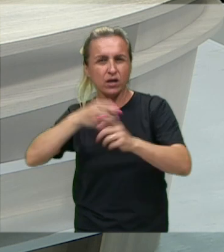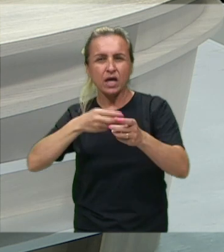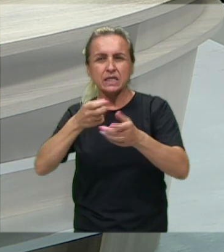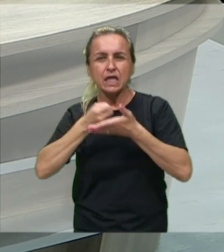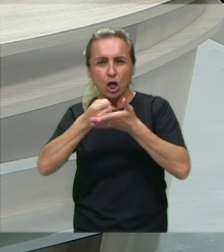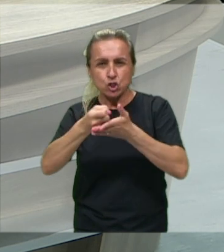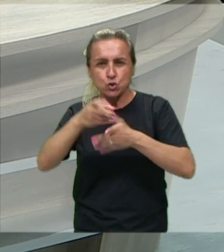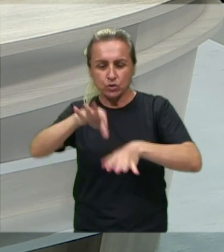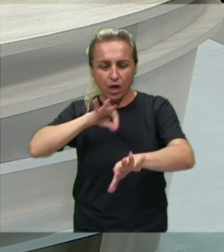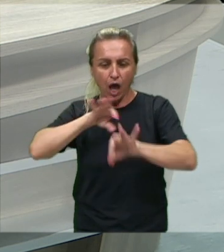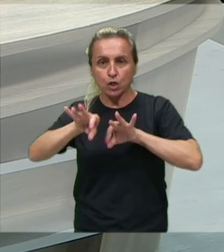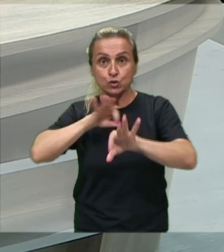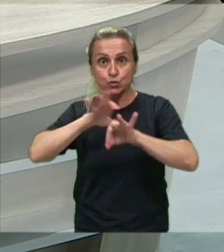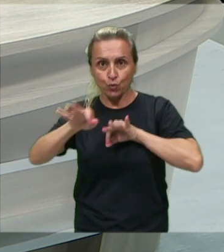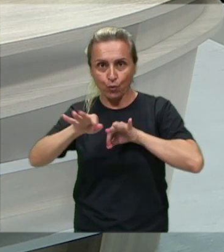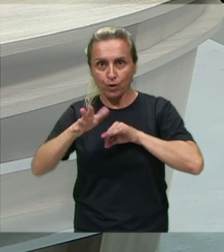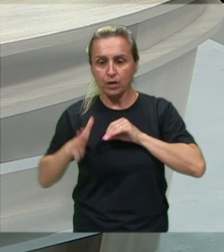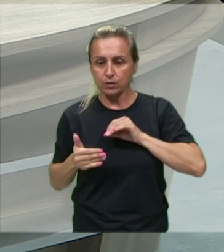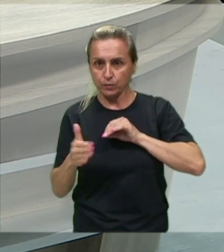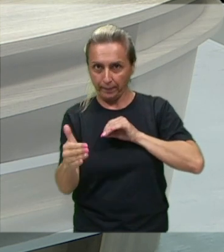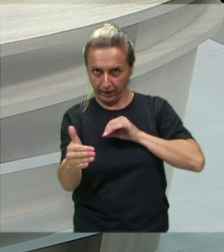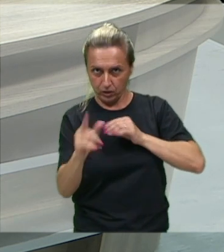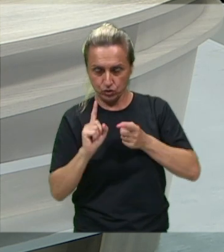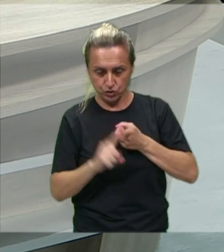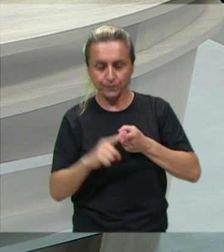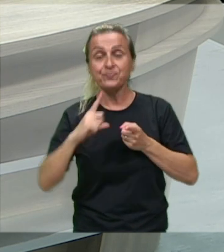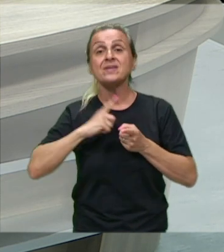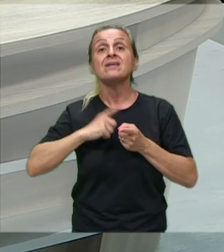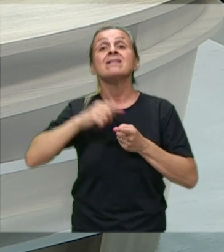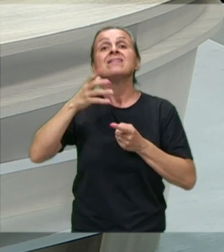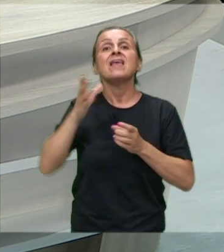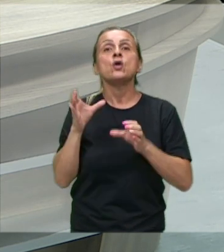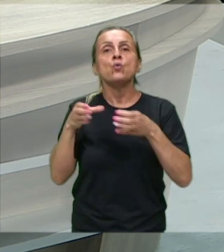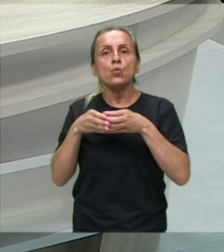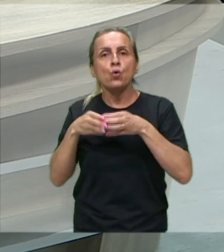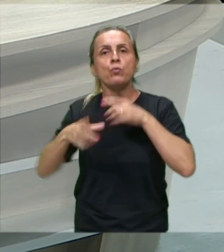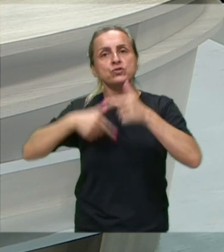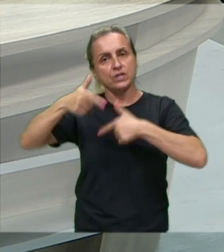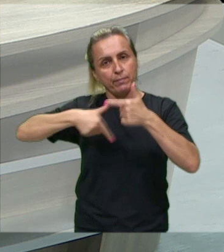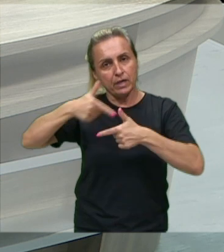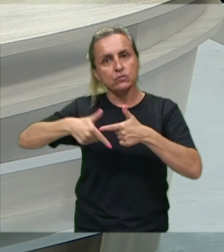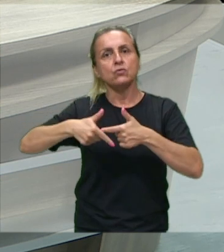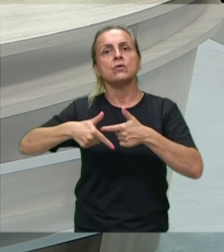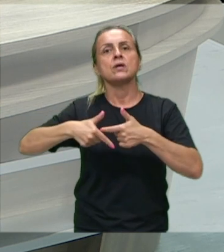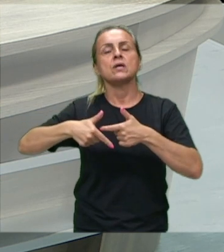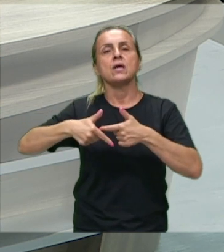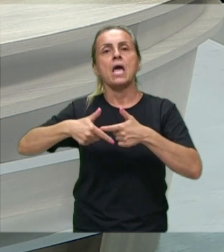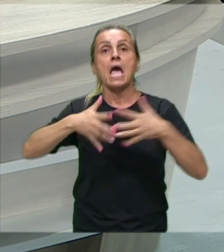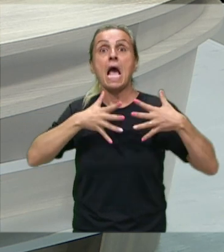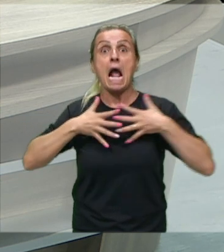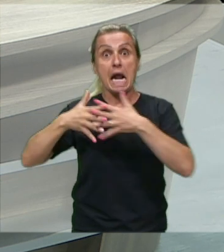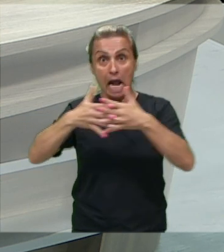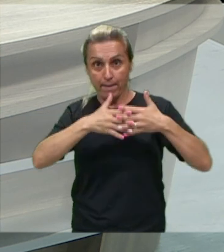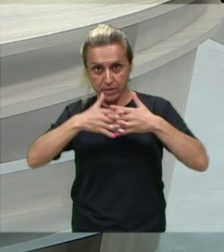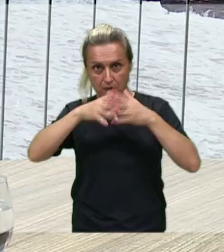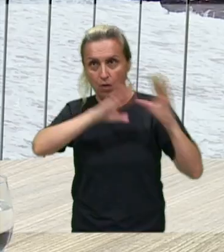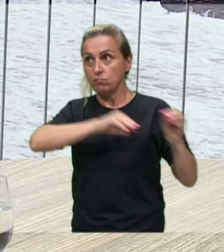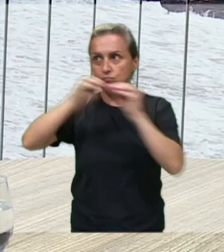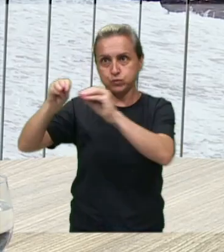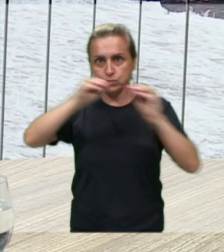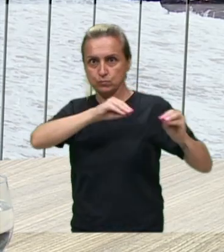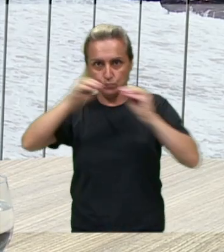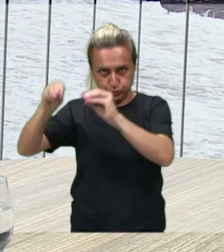pescado, temos o pessoal que carrega para o caminhão o pescado para dirigir aquela indústria, temos